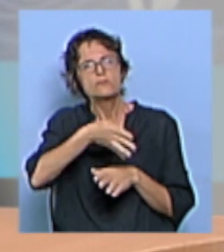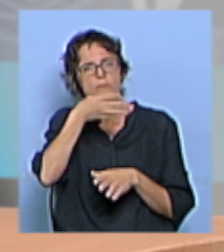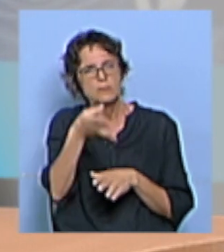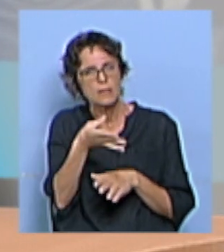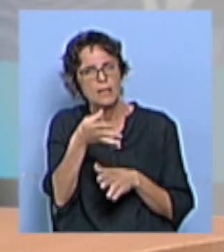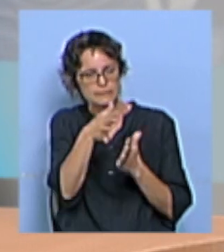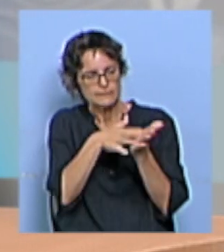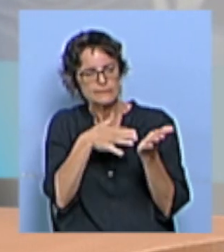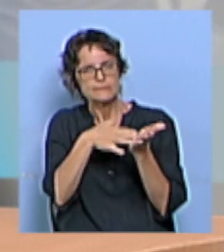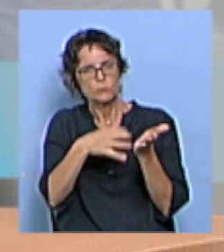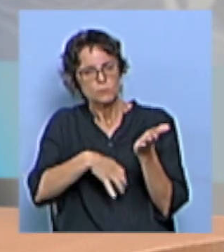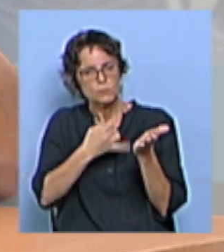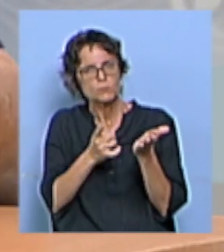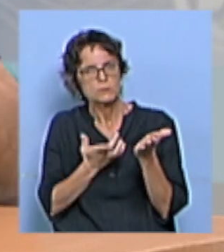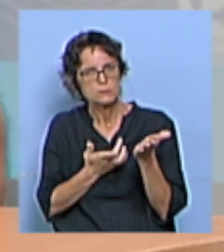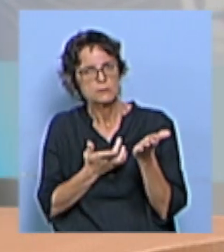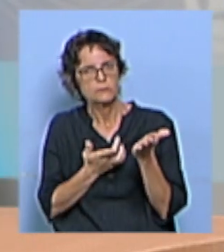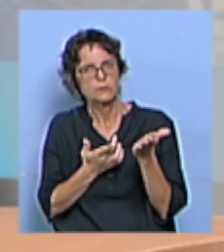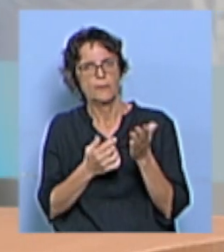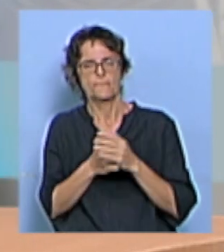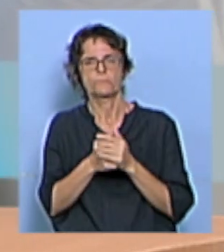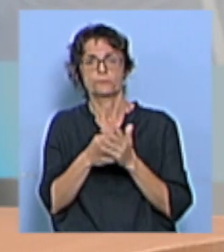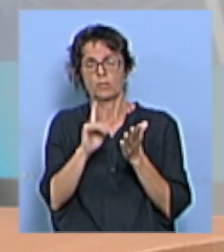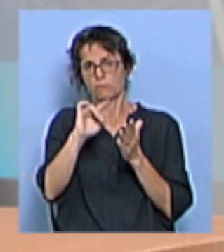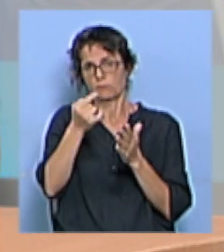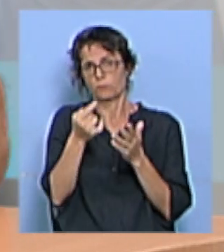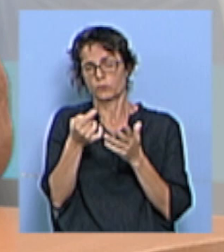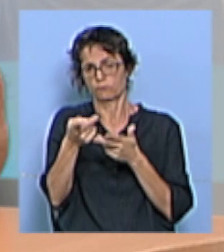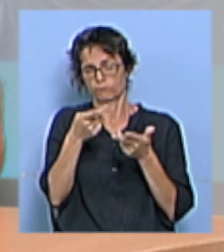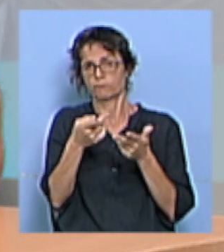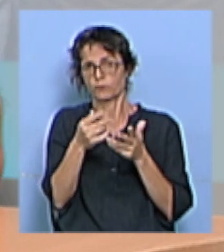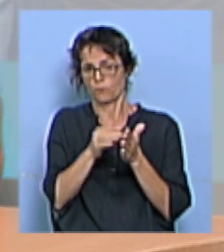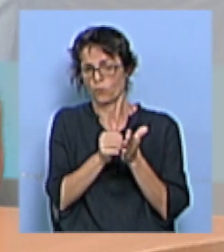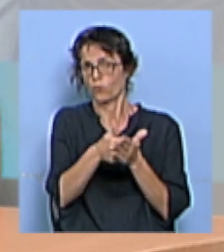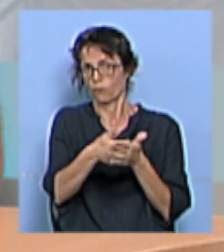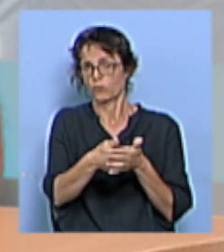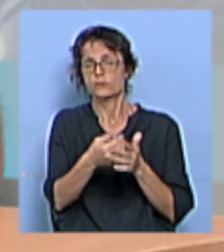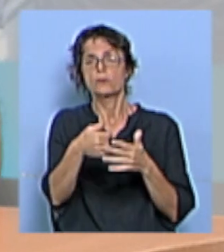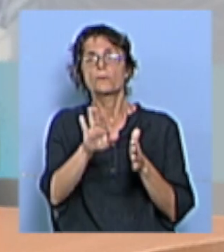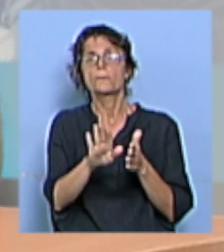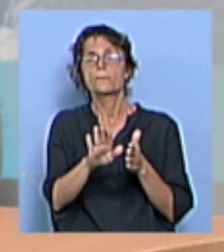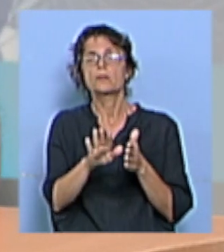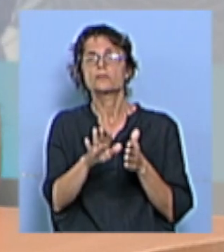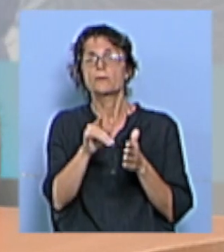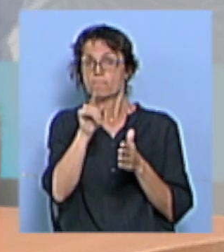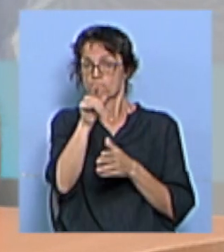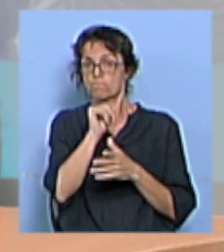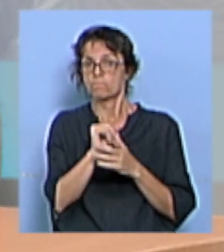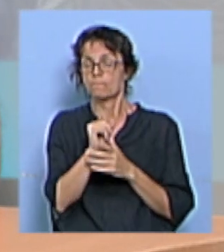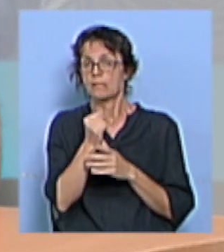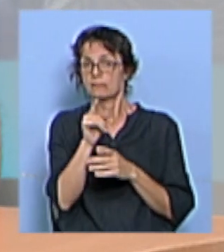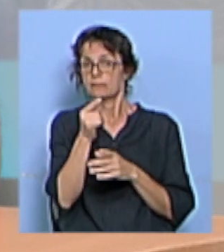se trata, não é? Já vamos ao Evangelho, que era o que estávamos a falar, mas de facto estava o Henrique a falar e eu